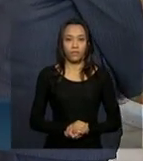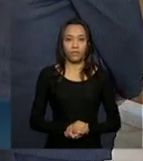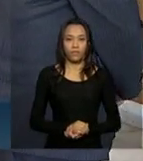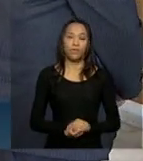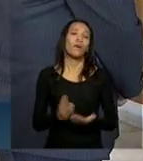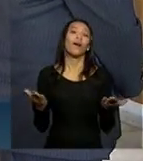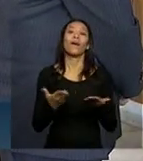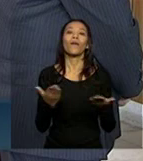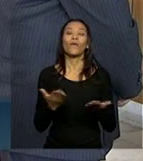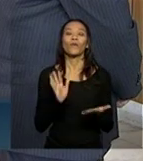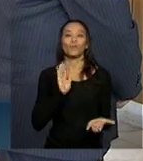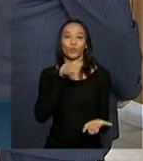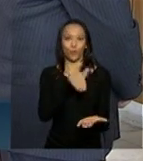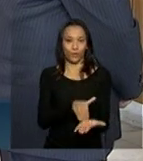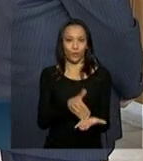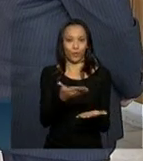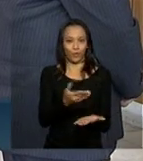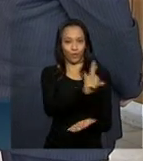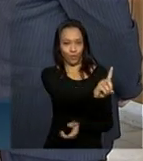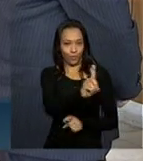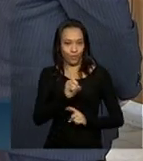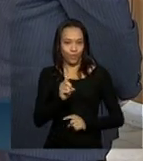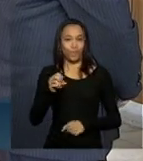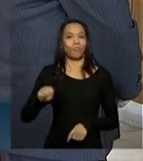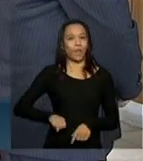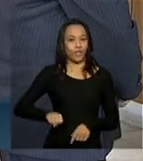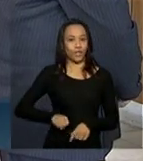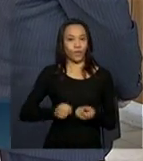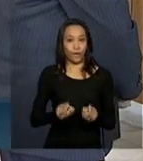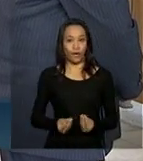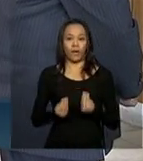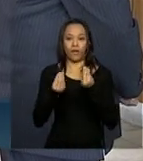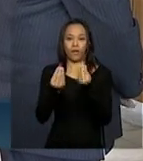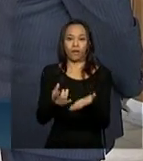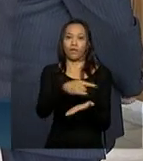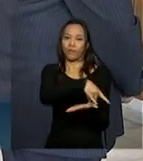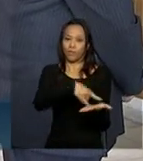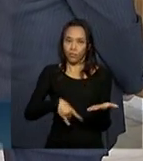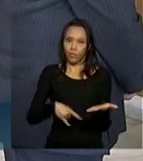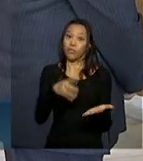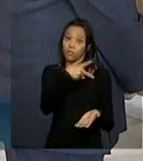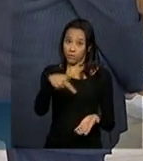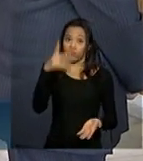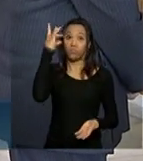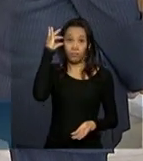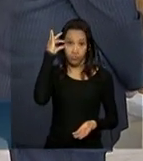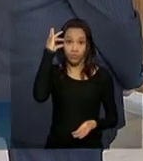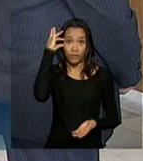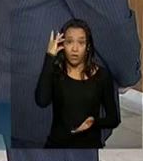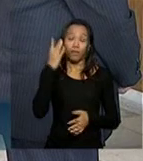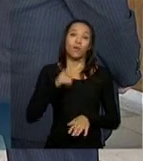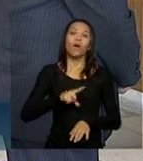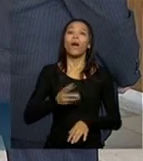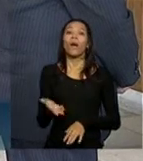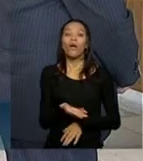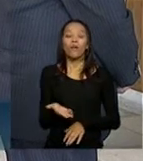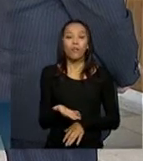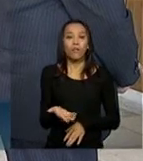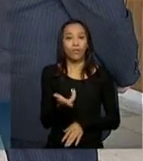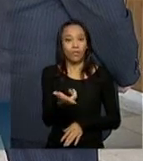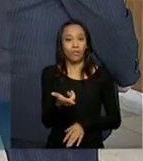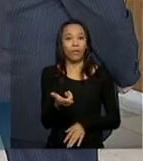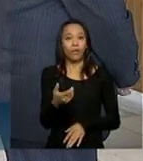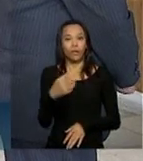Agora são os últimos embaixadores a entregar as suas credenciais à presidenta Dilma Rousseff. Neste momento é a vez